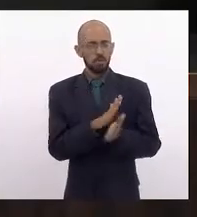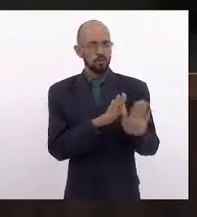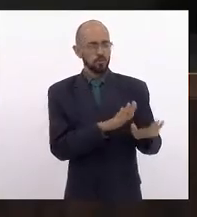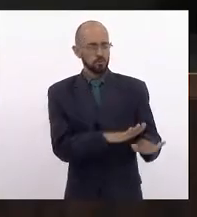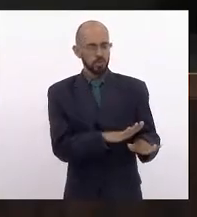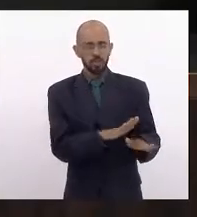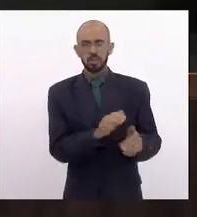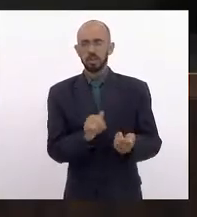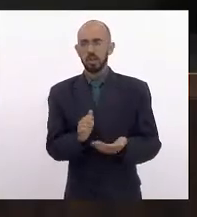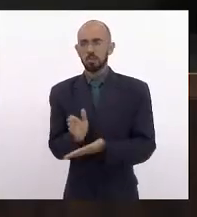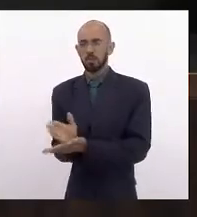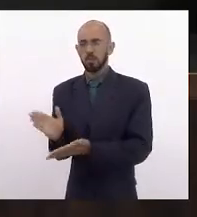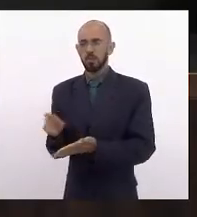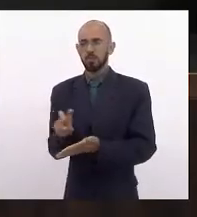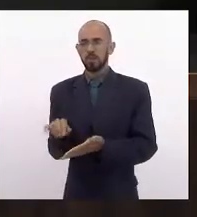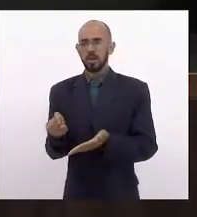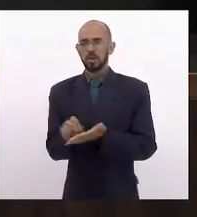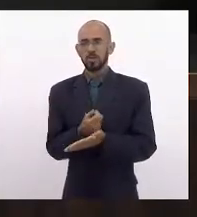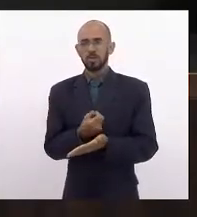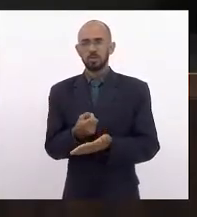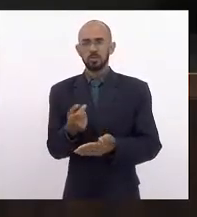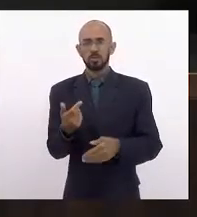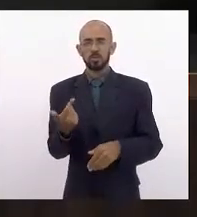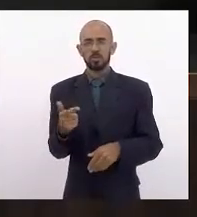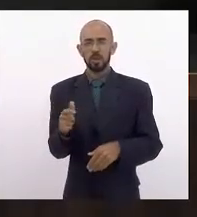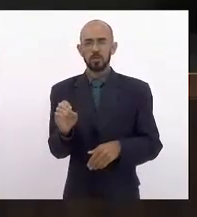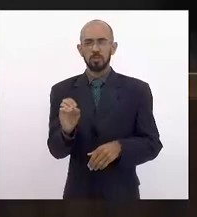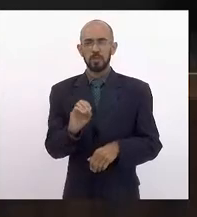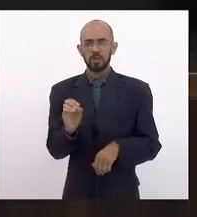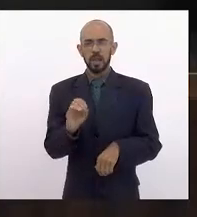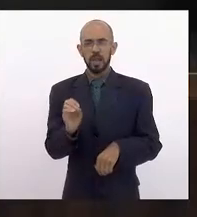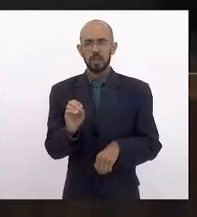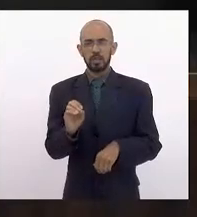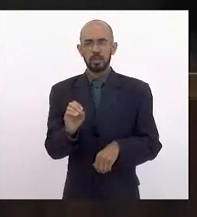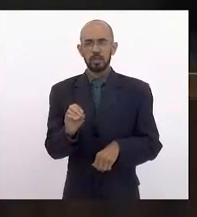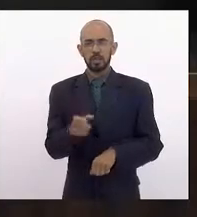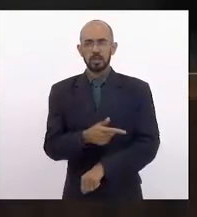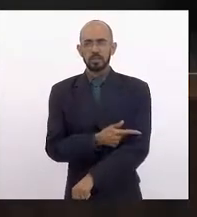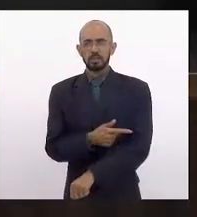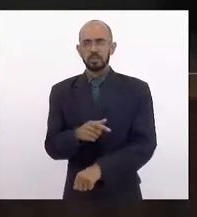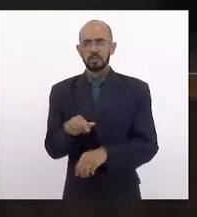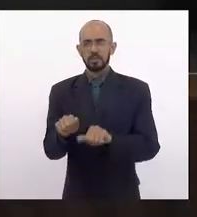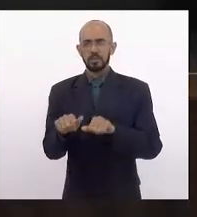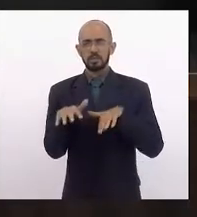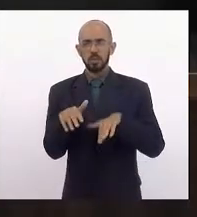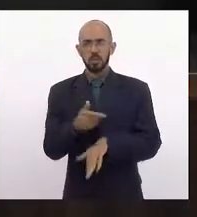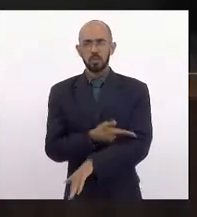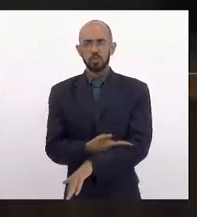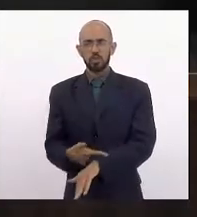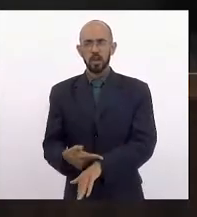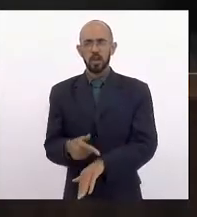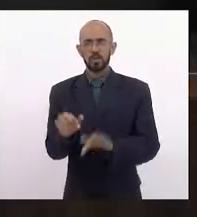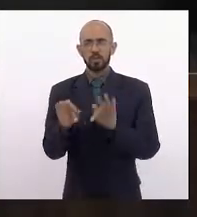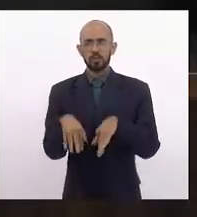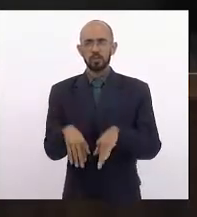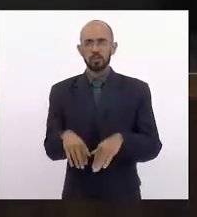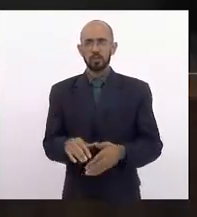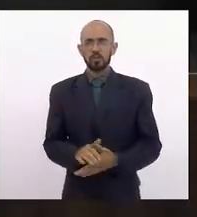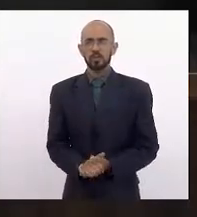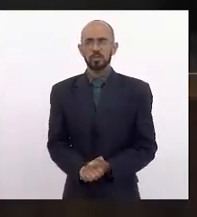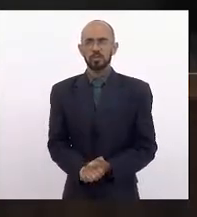Como estão aprovado vai autógrafo nada mais a tratar na sessão ordinária da presidência isso é a mesma hoje